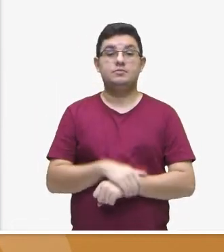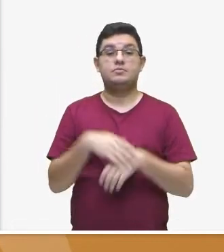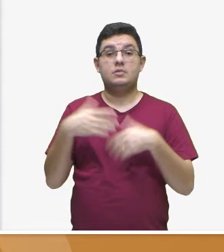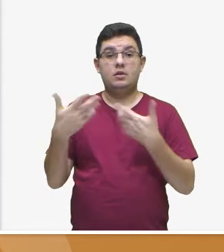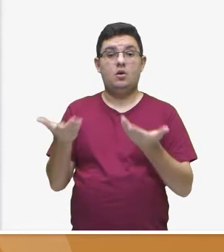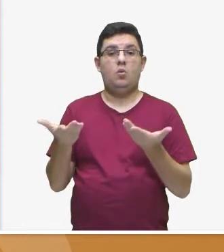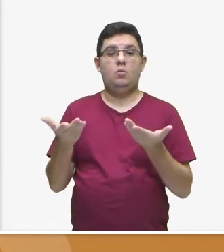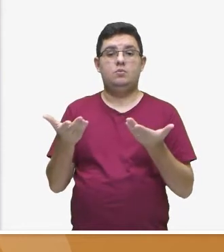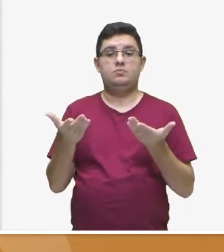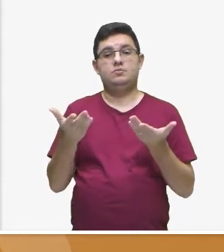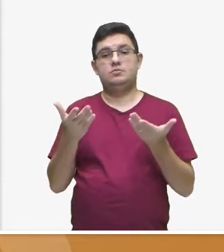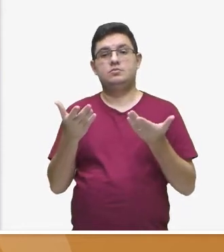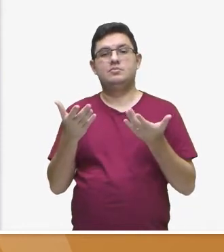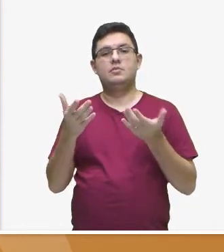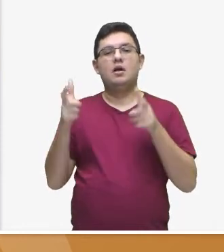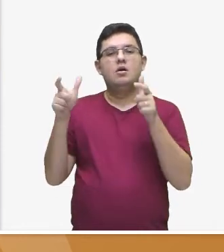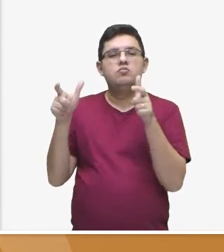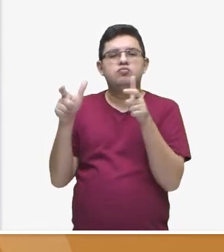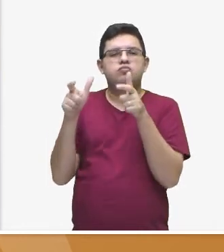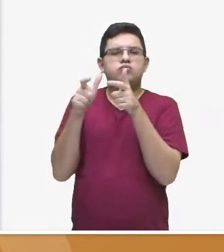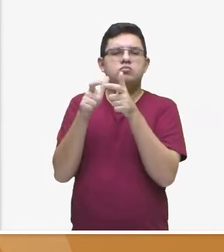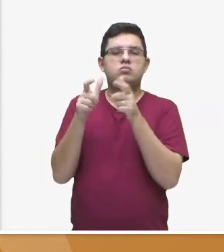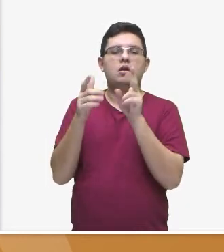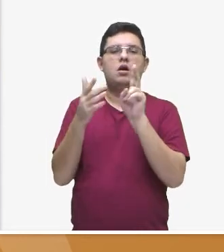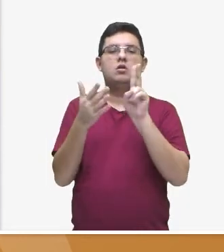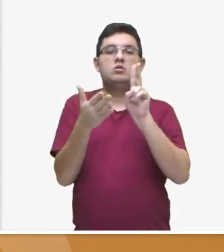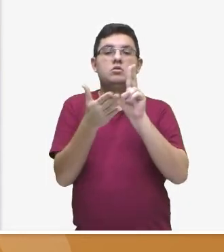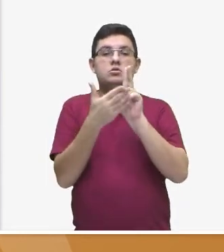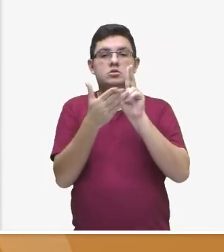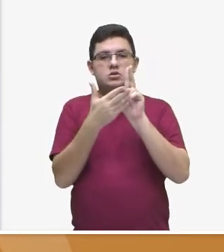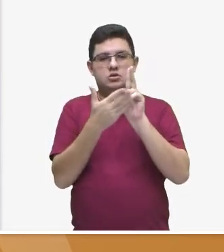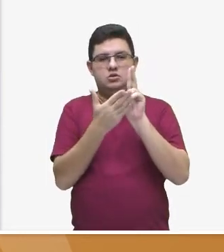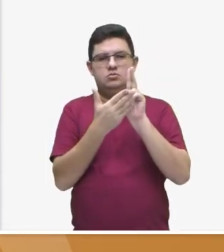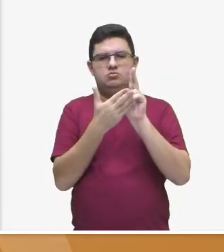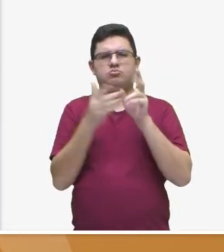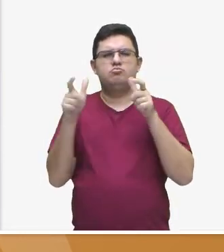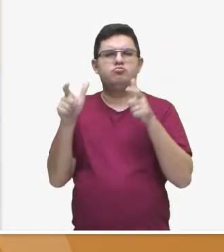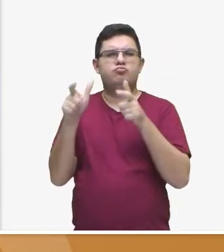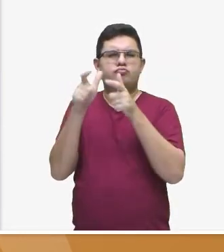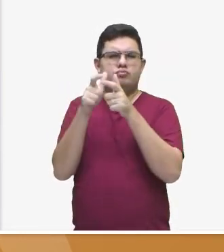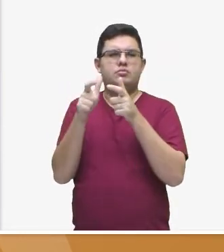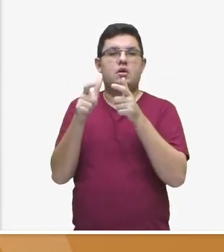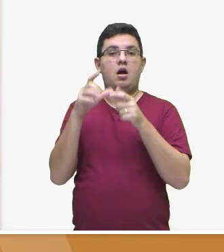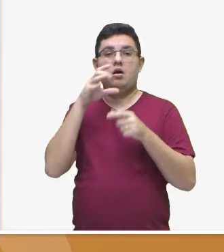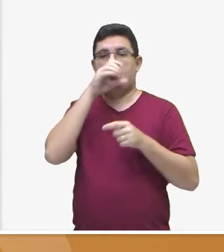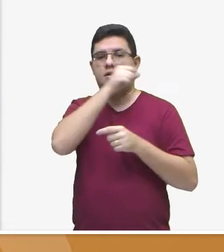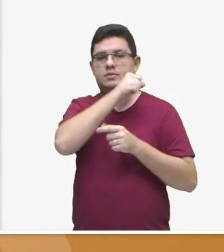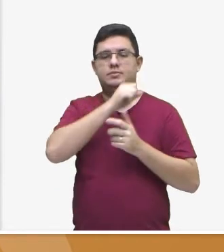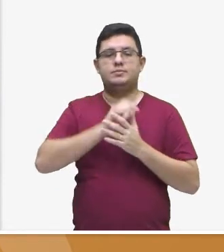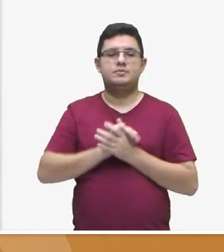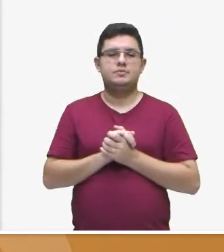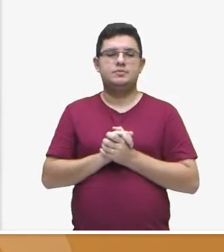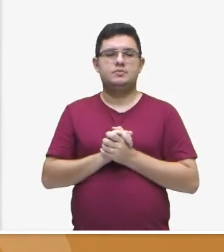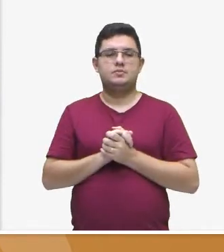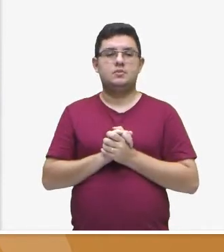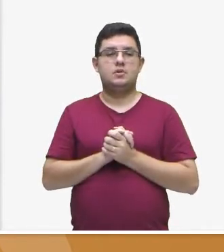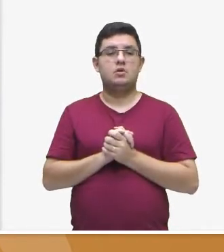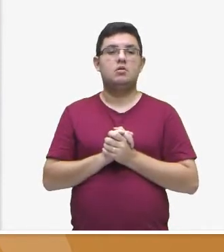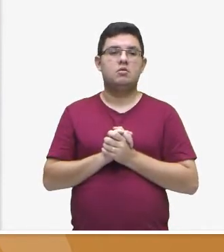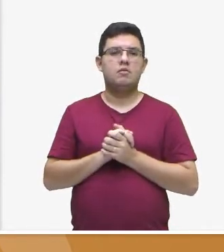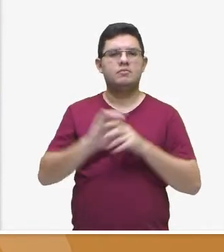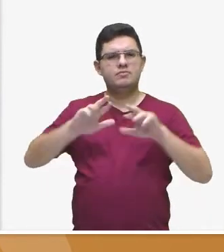disseminação, a extinção praticamente dos indígenas foi muito forte. Então, foi um processo de